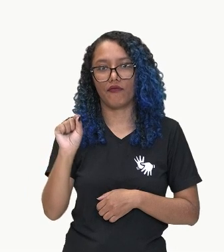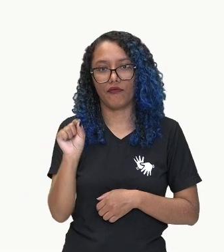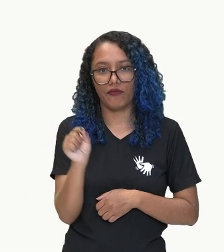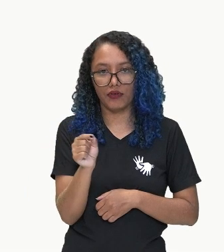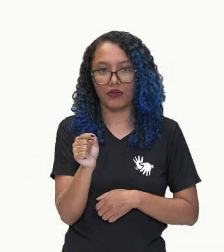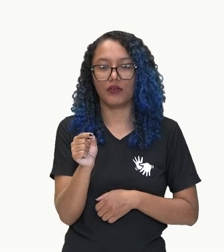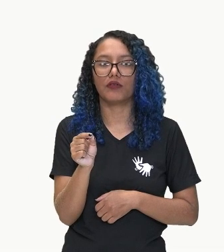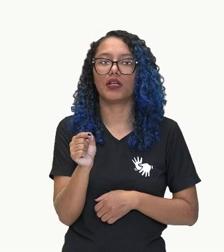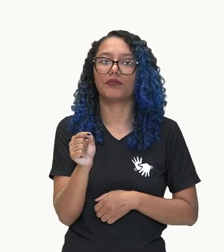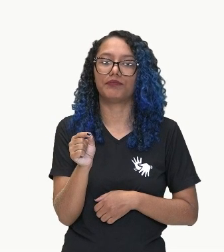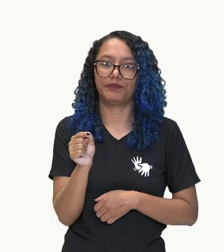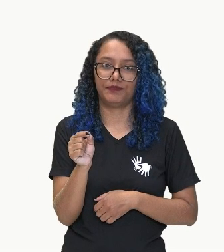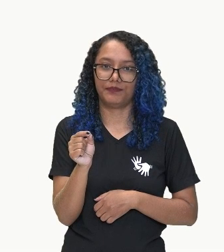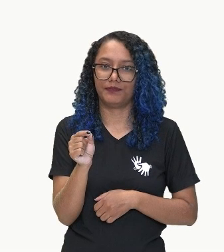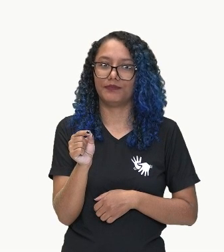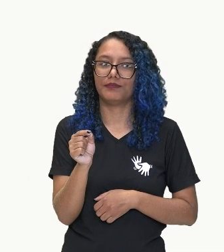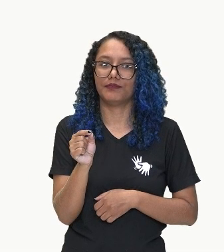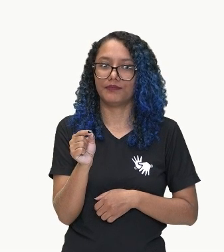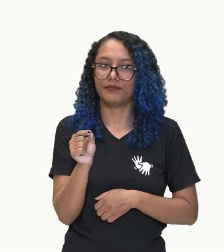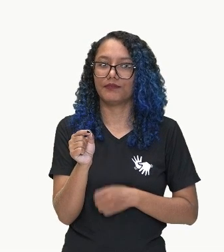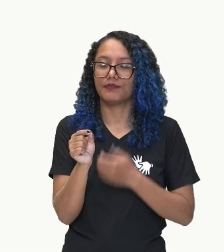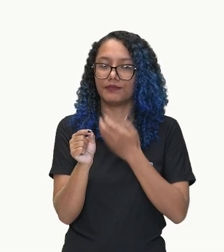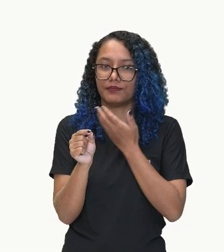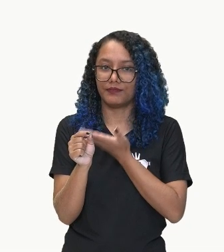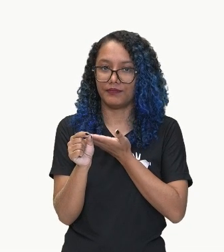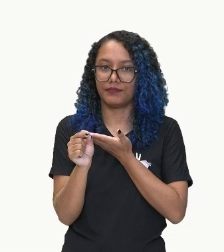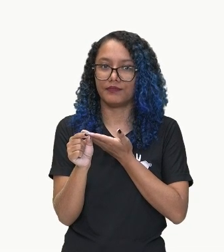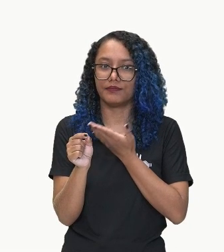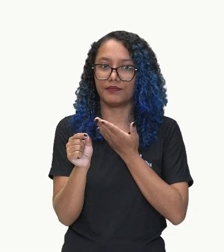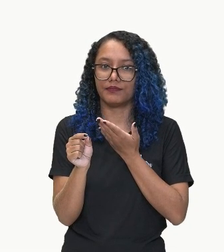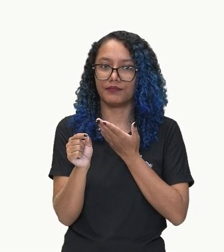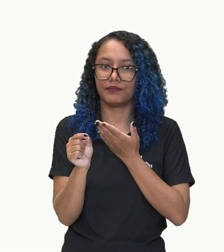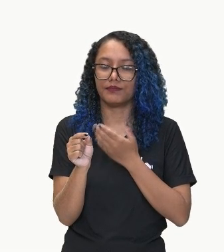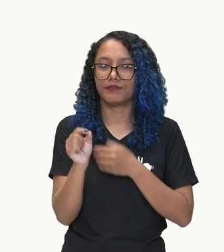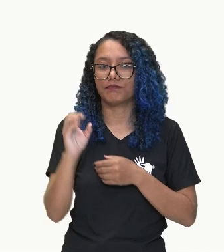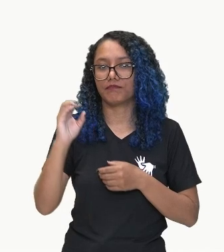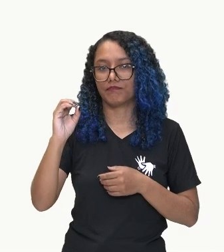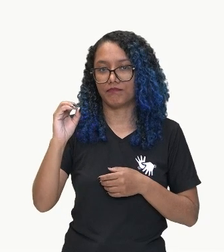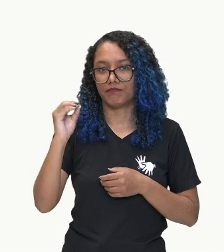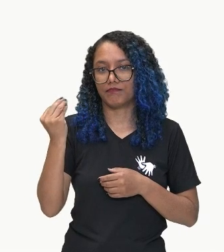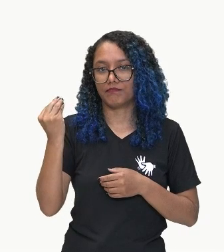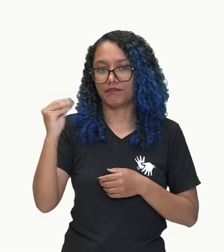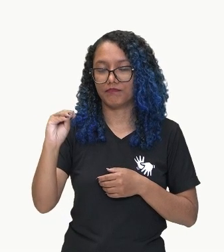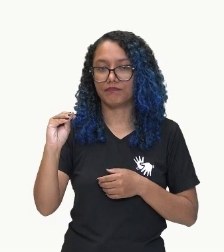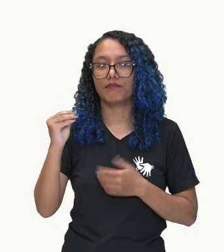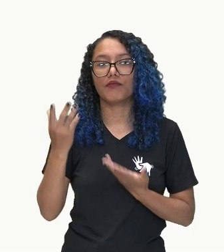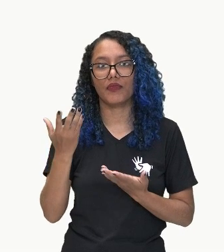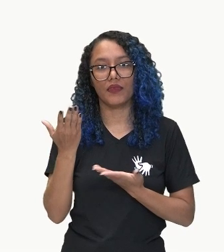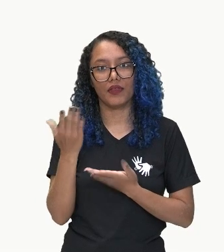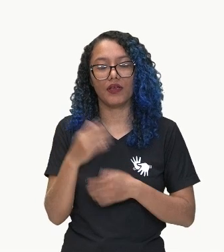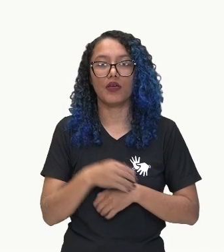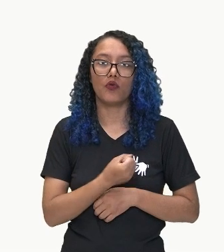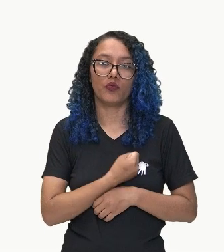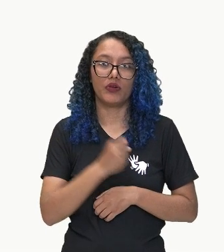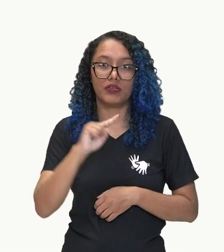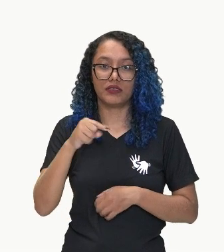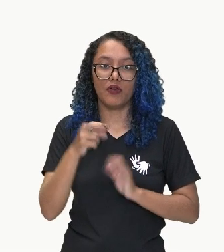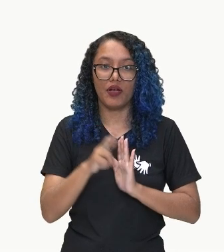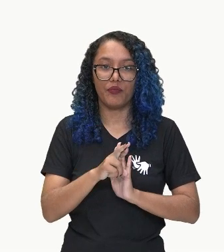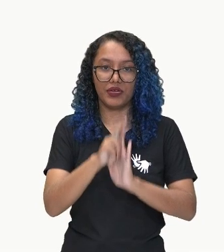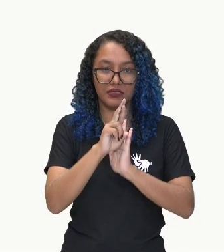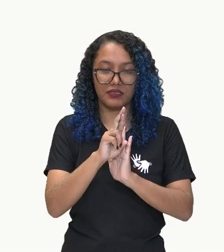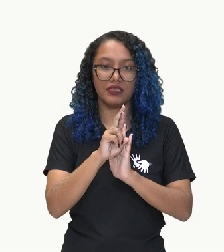2, vírgula. Aí está o número decimal que representa a parte do João. Que